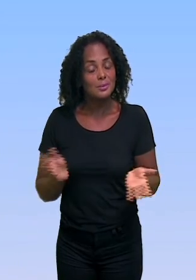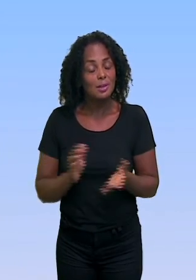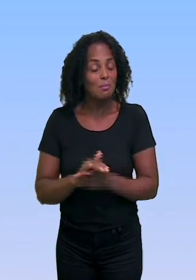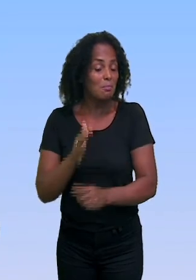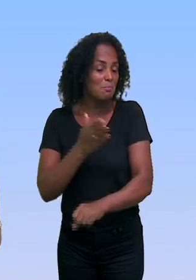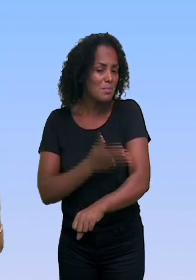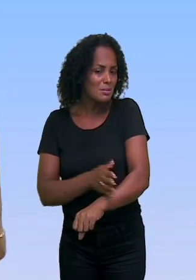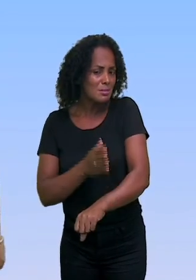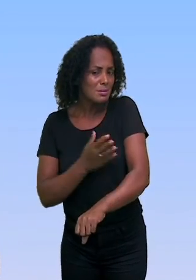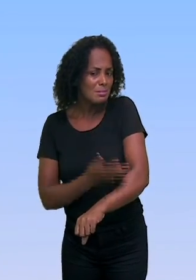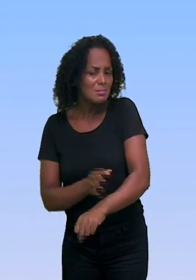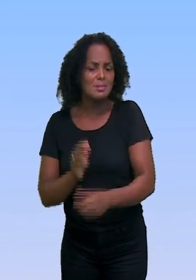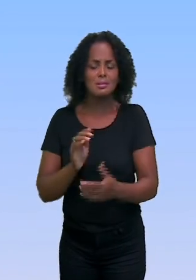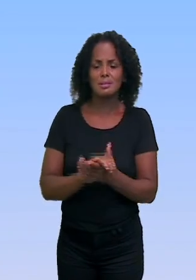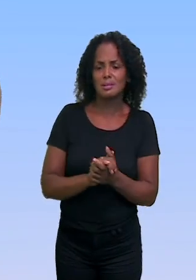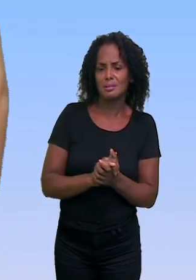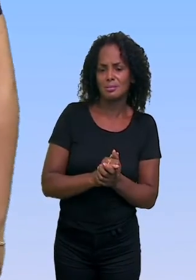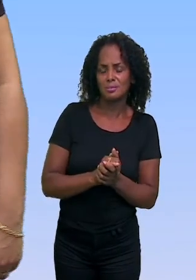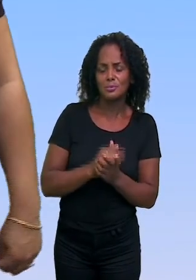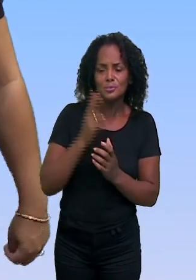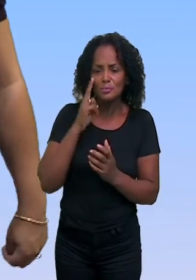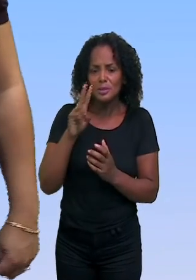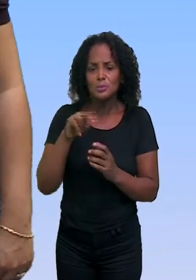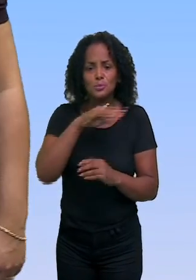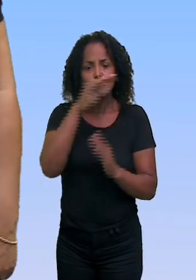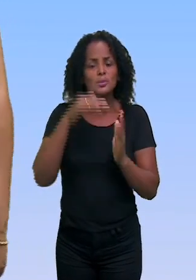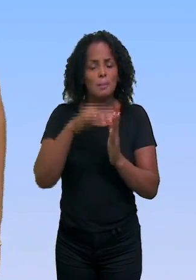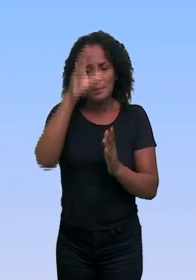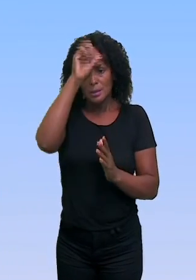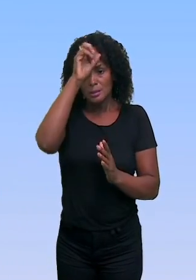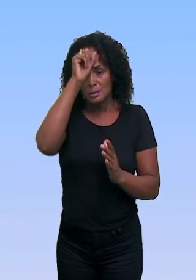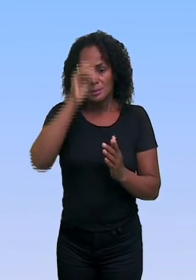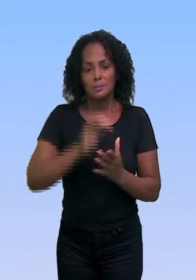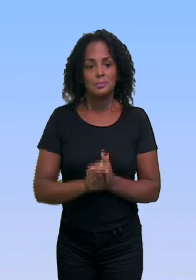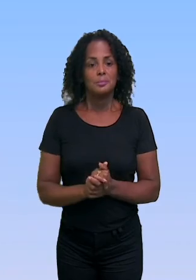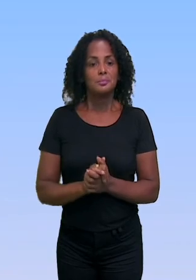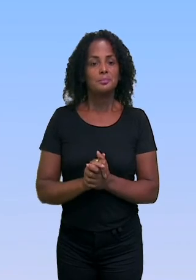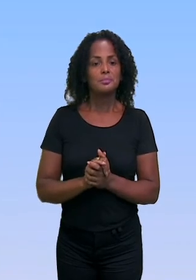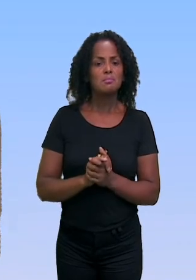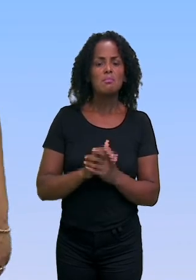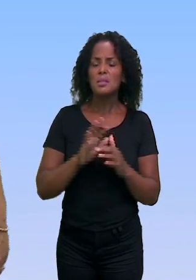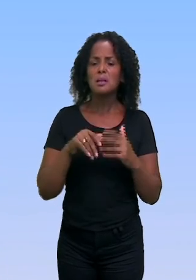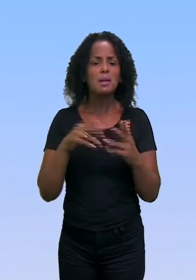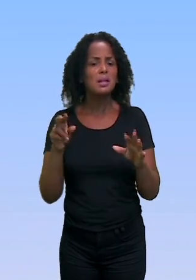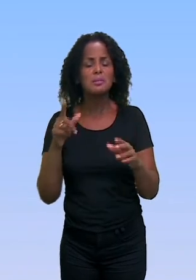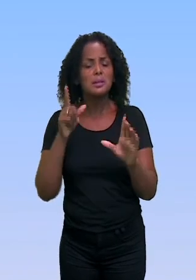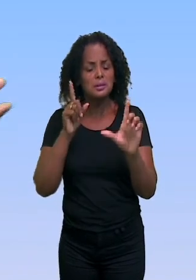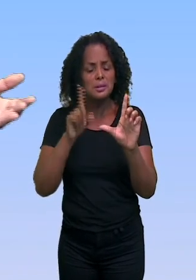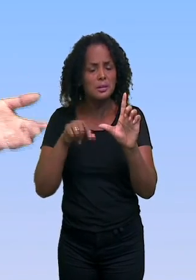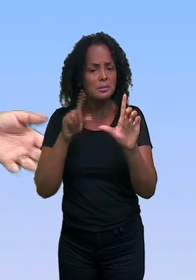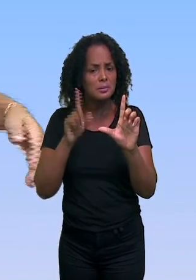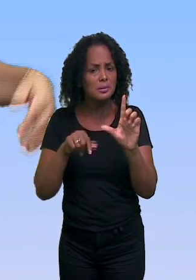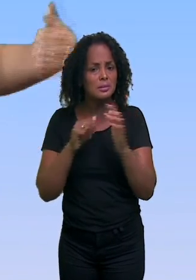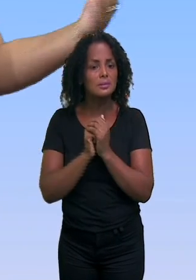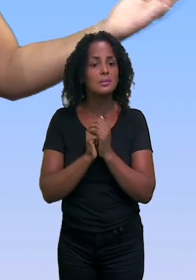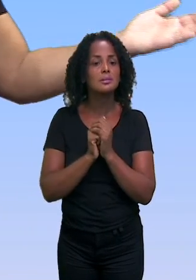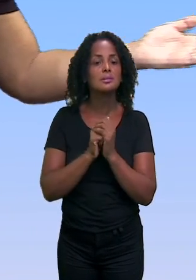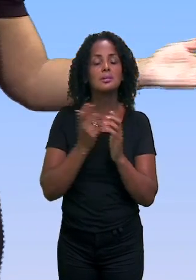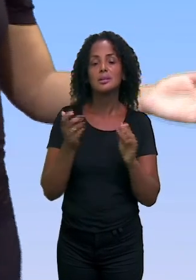vamos praticar um pouquinho de tudo que Nós aprendemos let's go desembaralhe as letras